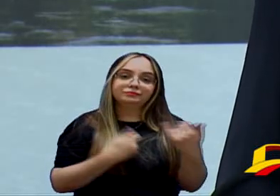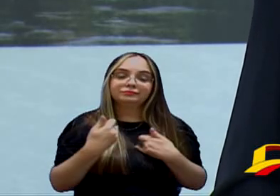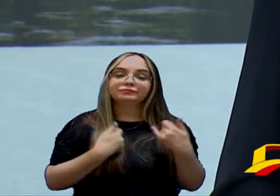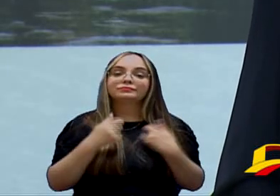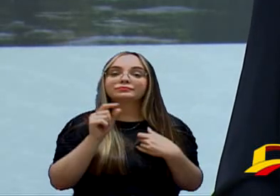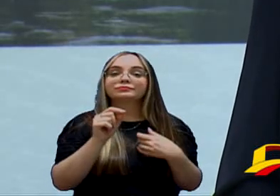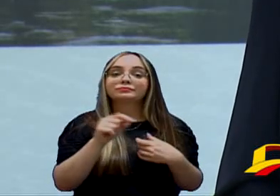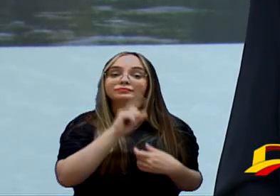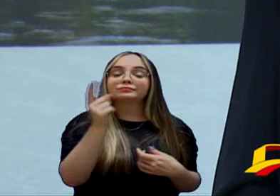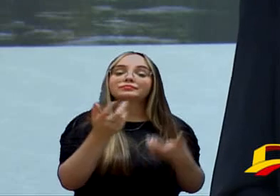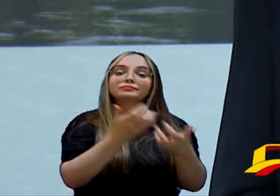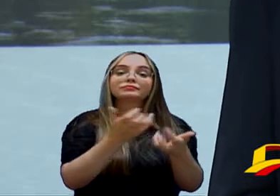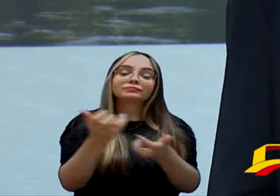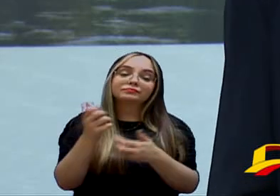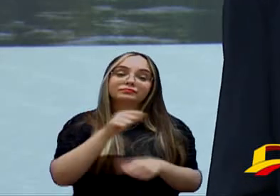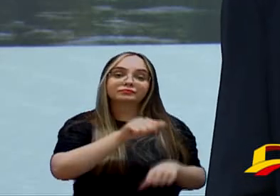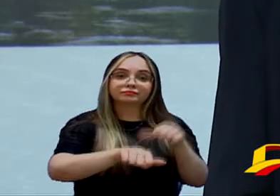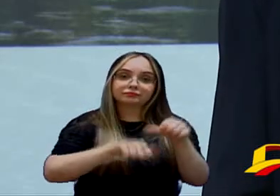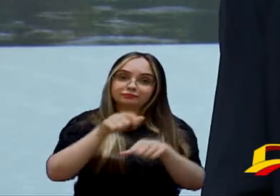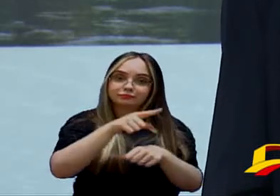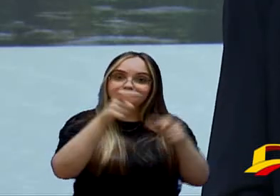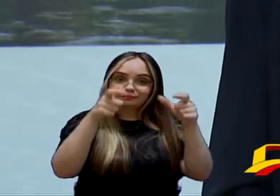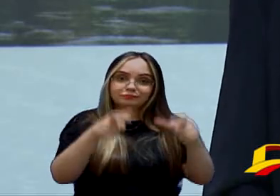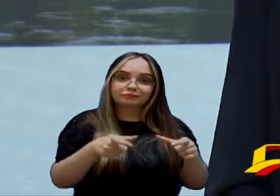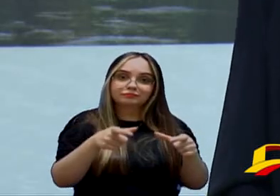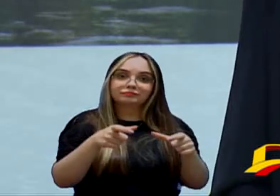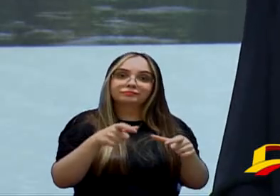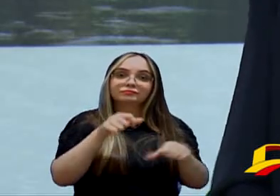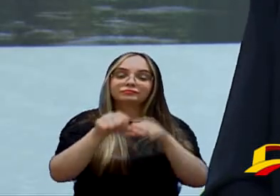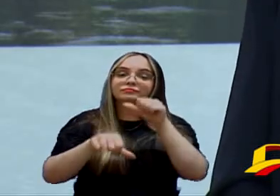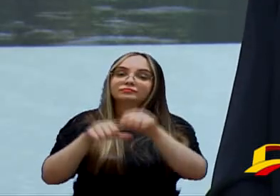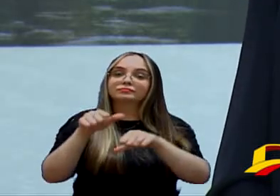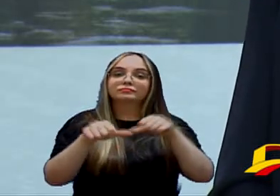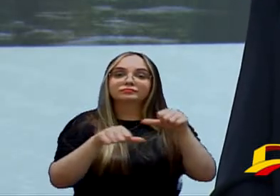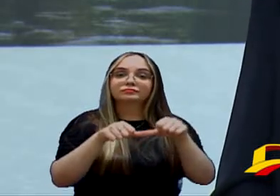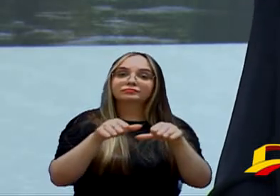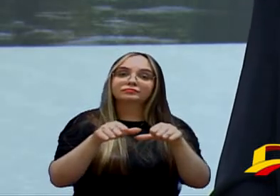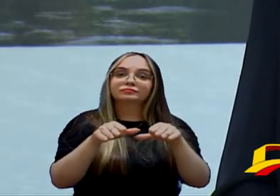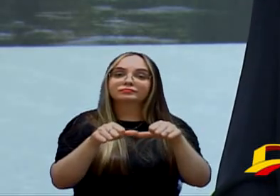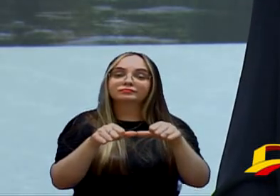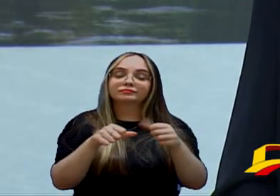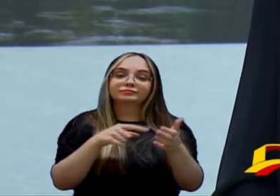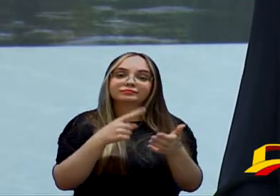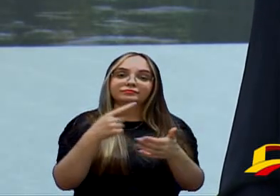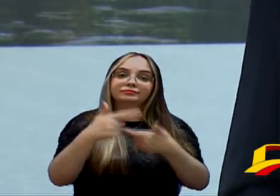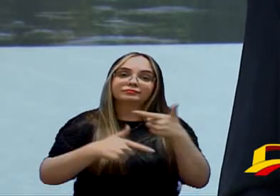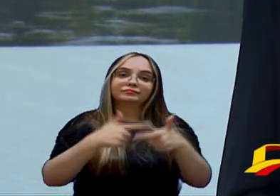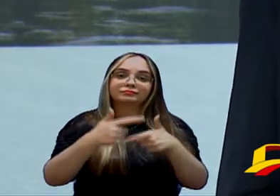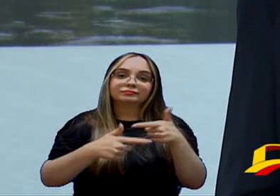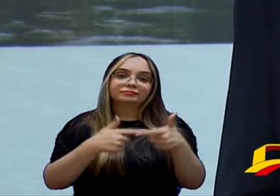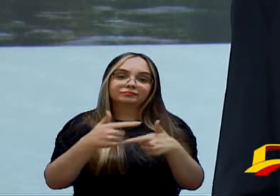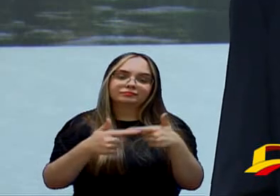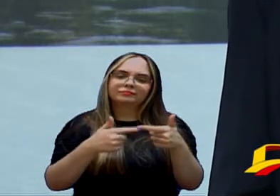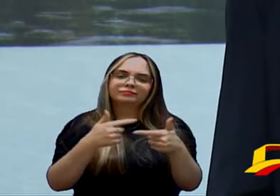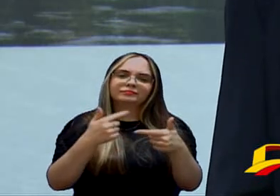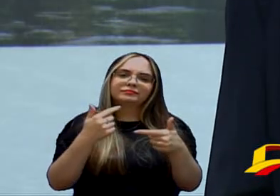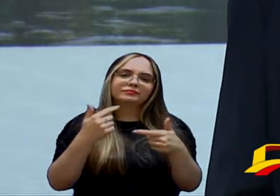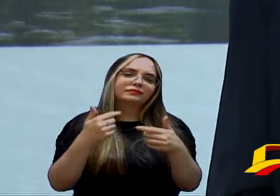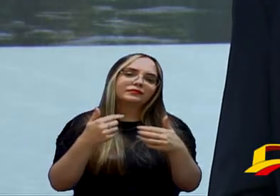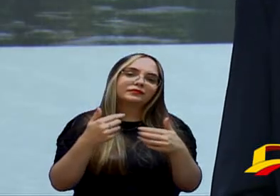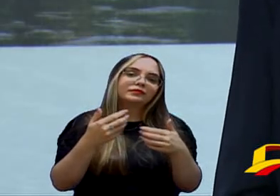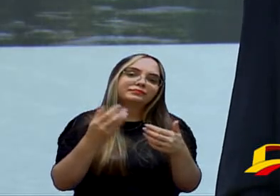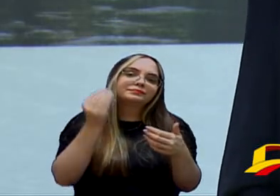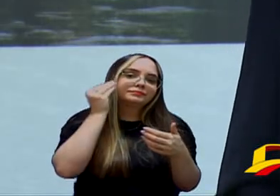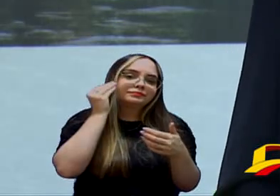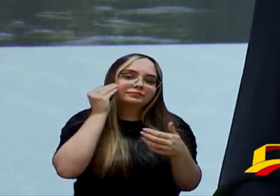que estão querendo transformar ali numa num trabalho da da para uma atividade